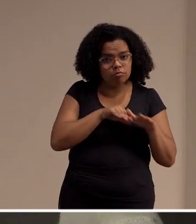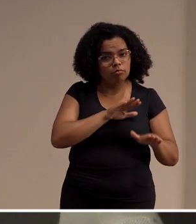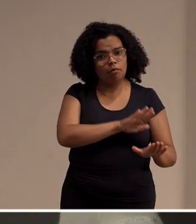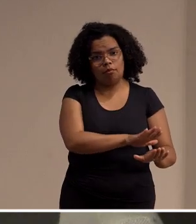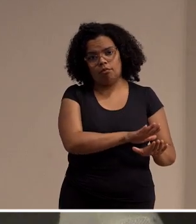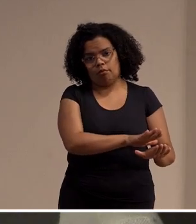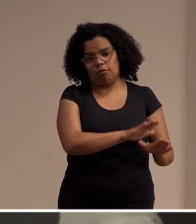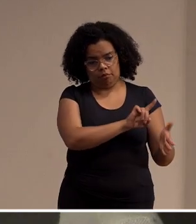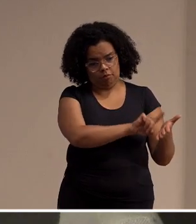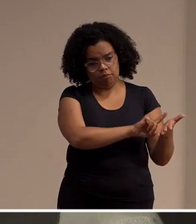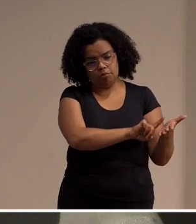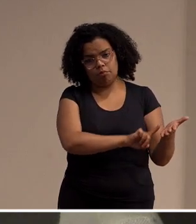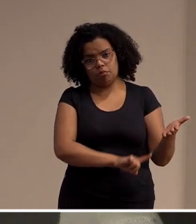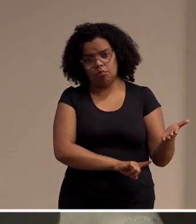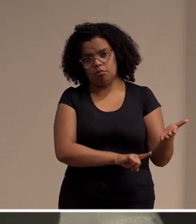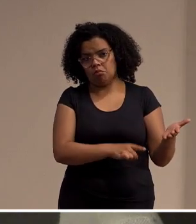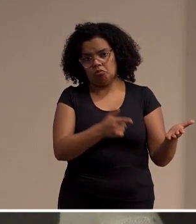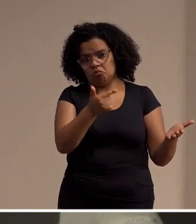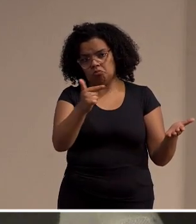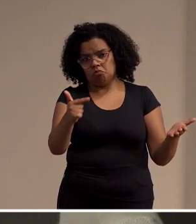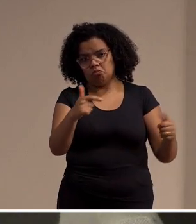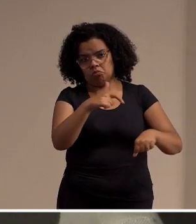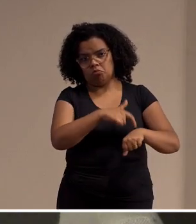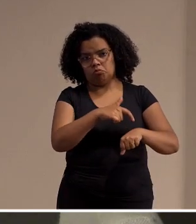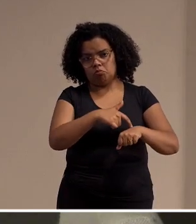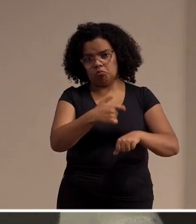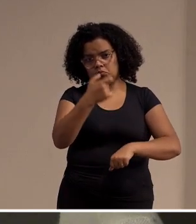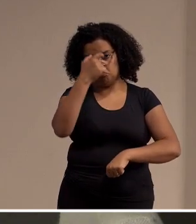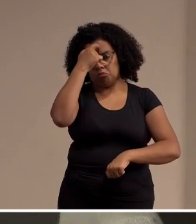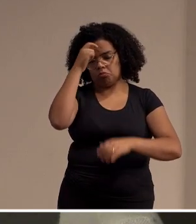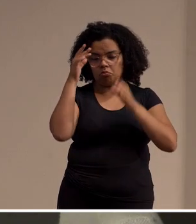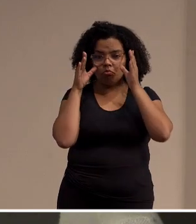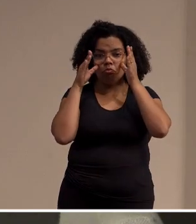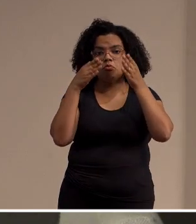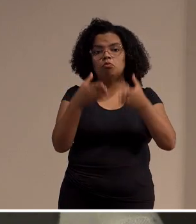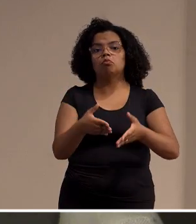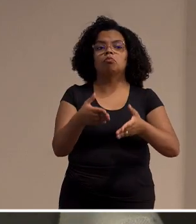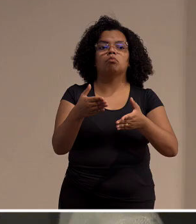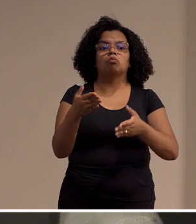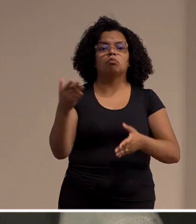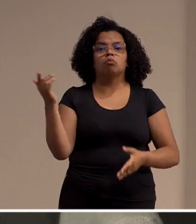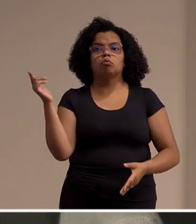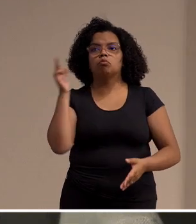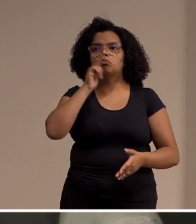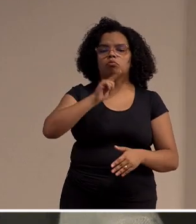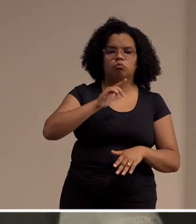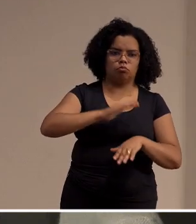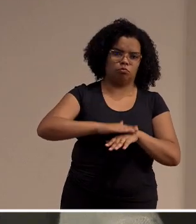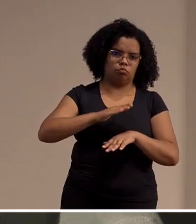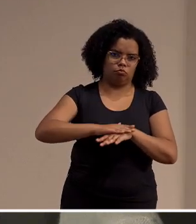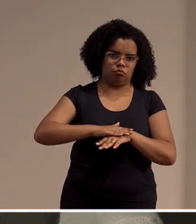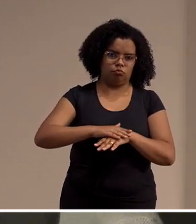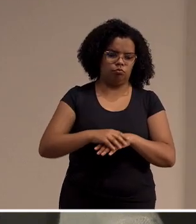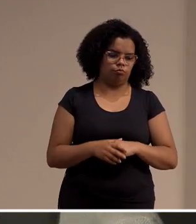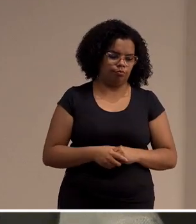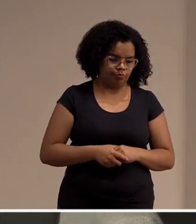entendeu? Eu não teria tempo, nem concentração, nem foco, sei lá, para poder extrair o livro dos